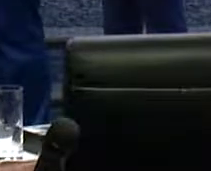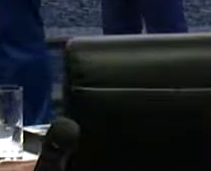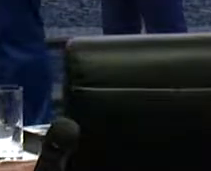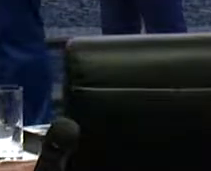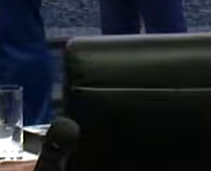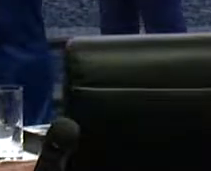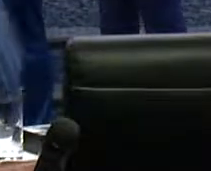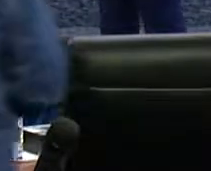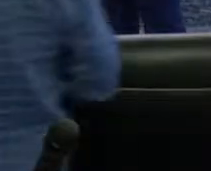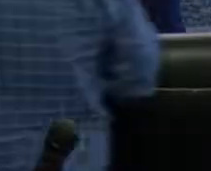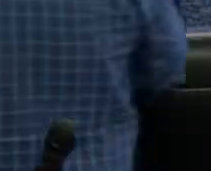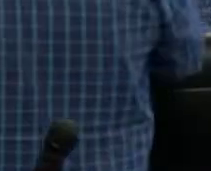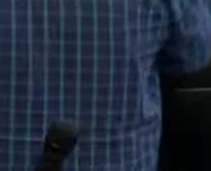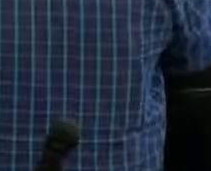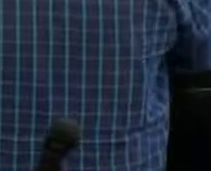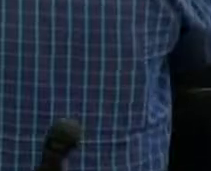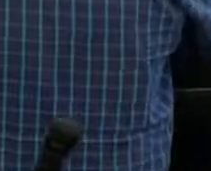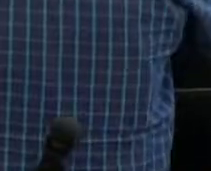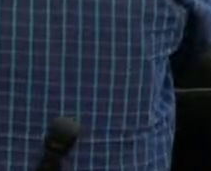Quer falar alguma coisa, Marcia?